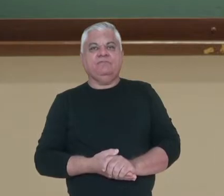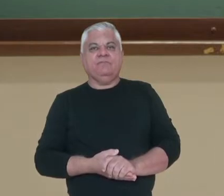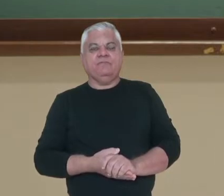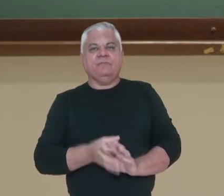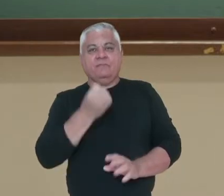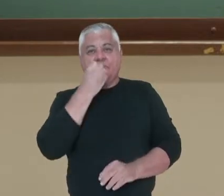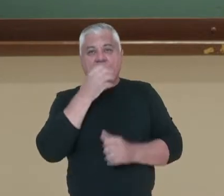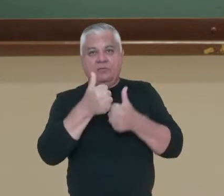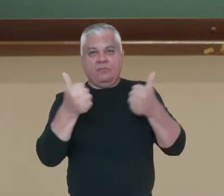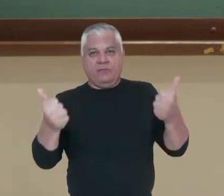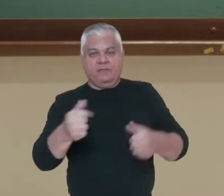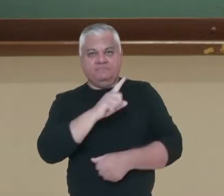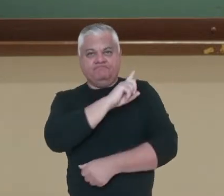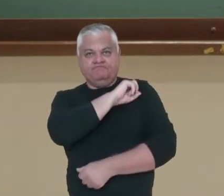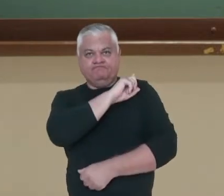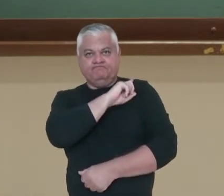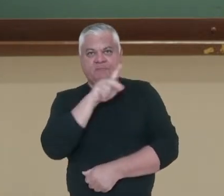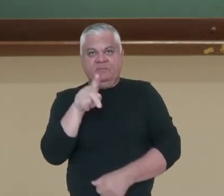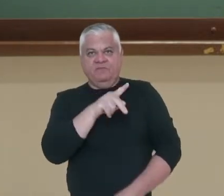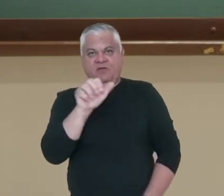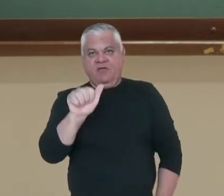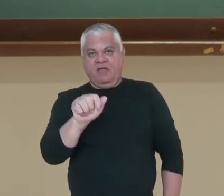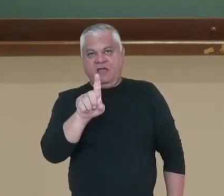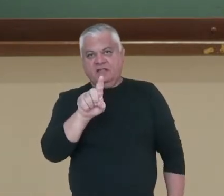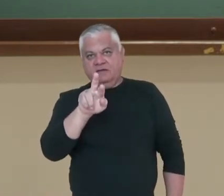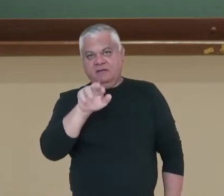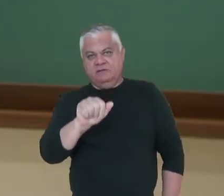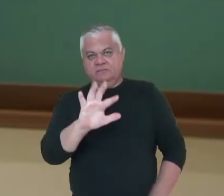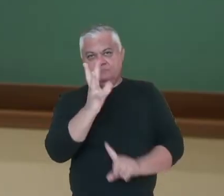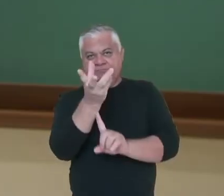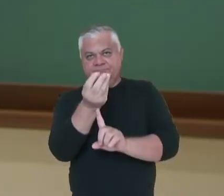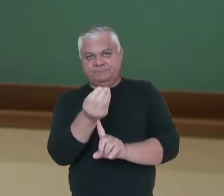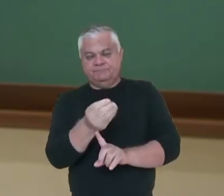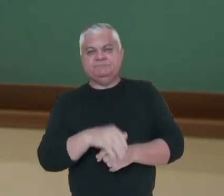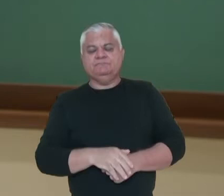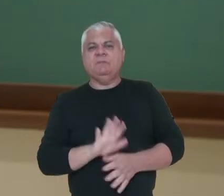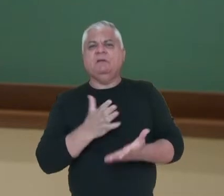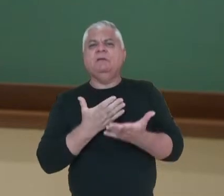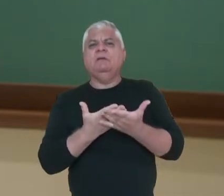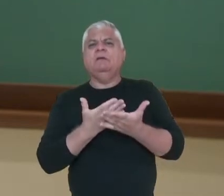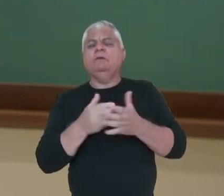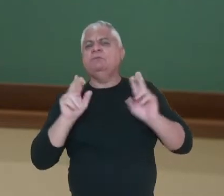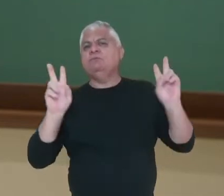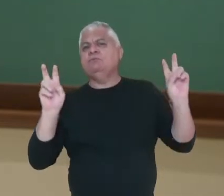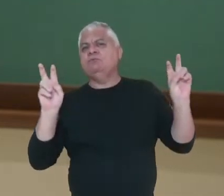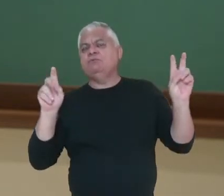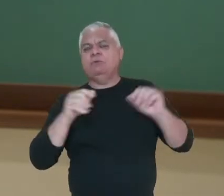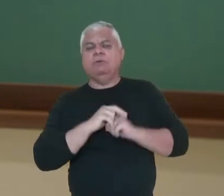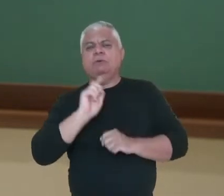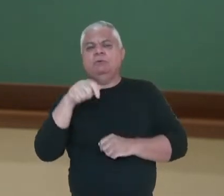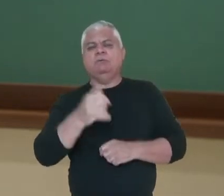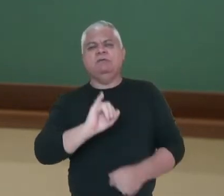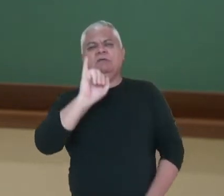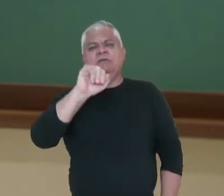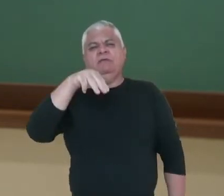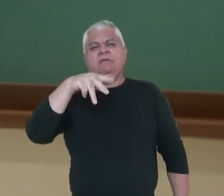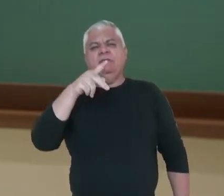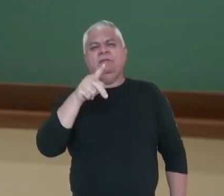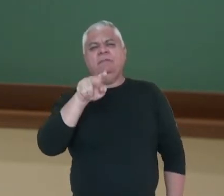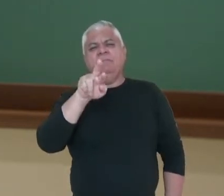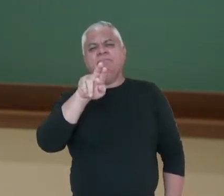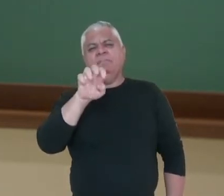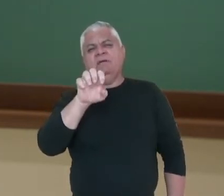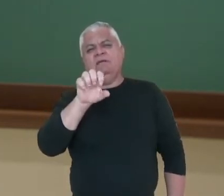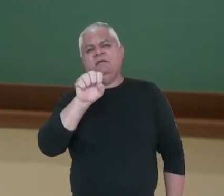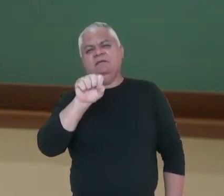Tudo bom, estudantes da primeira série? Sou Adriano, professor de artes. Pessoal, nessa aula a gente vai falar sobre impressionismo, parte número